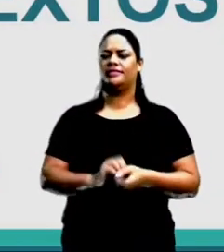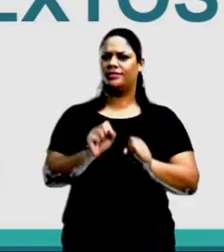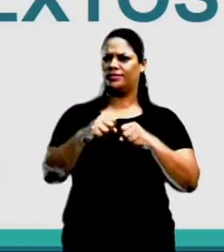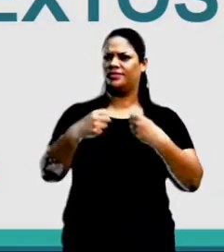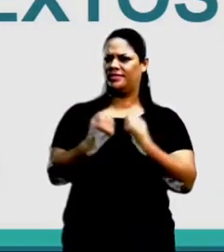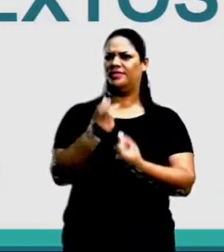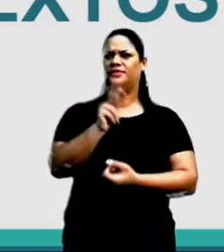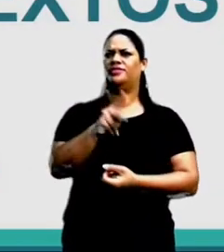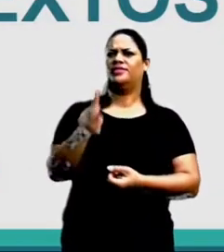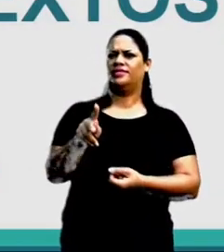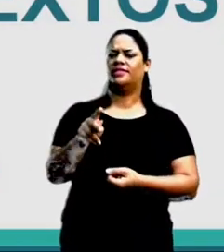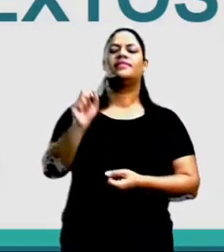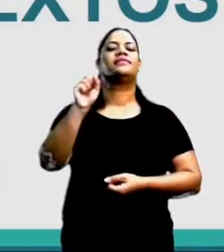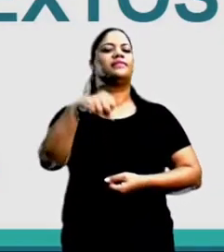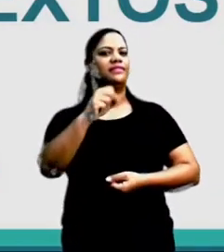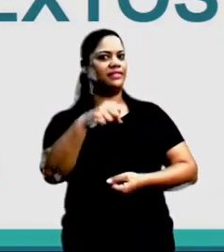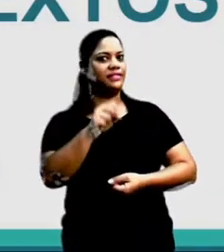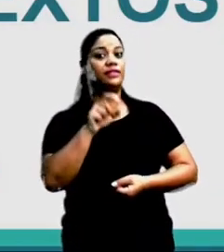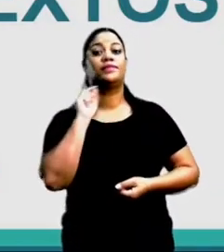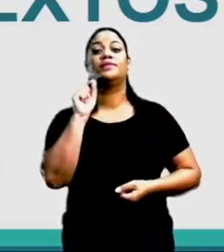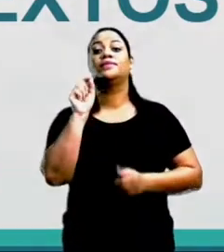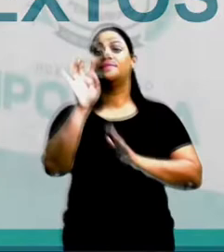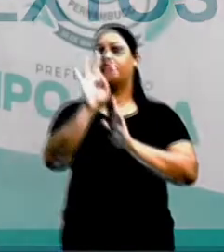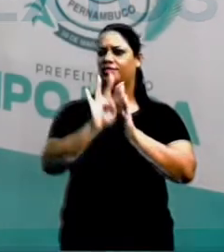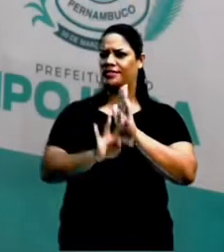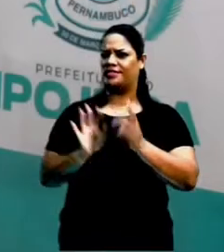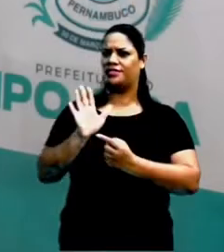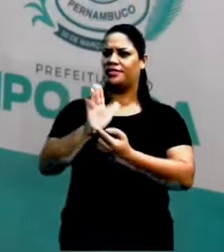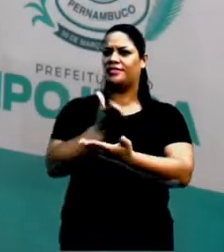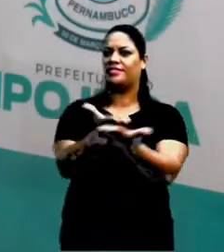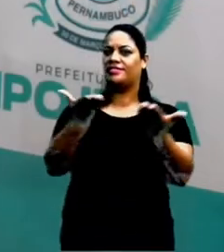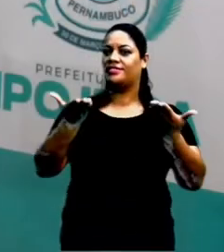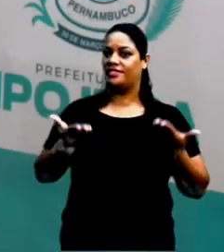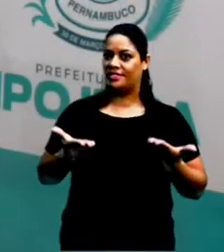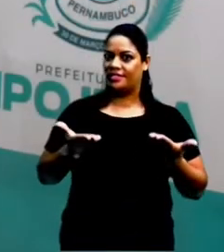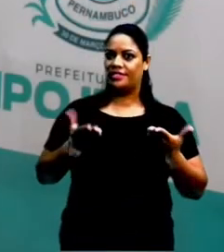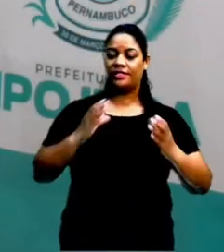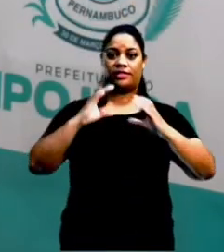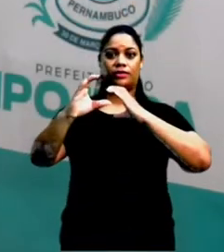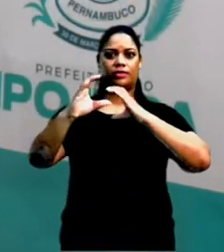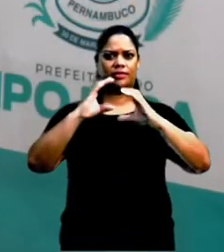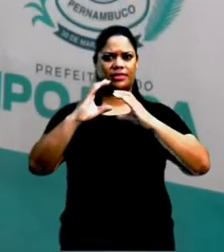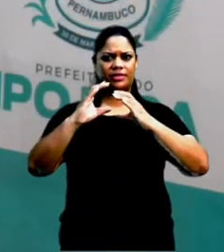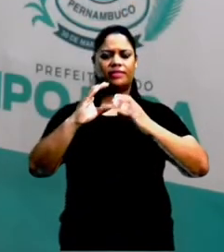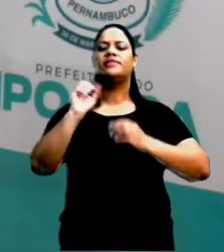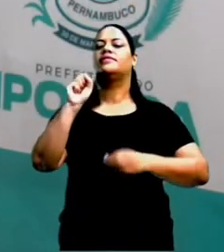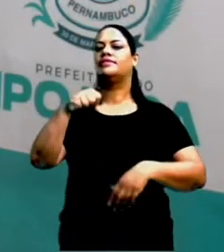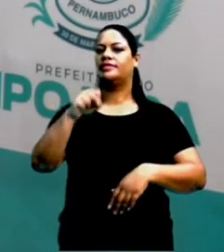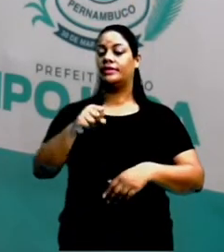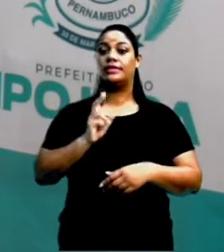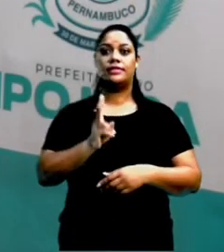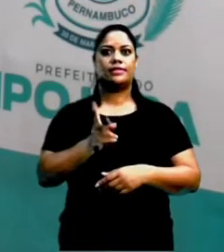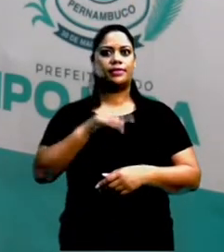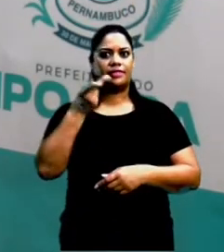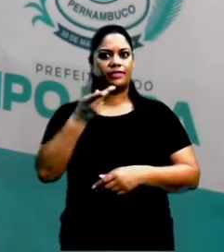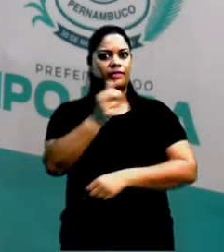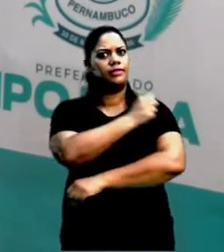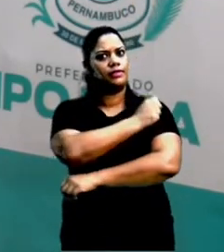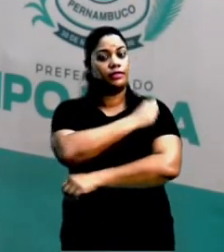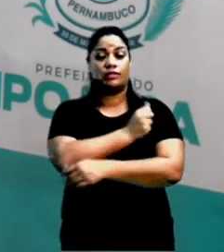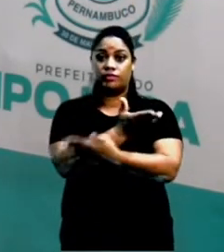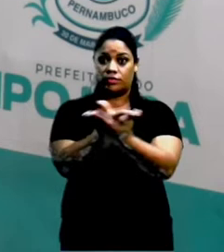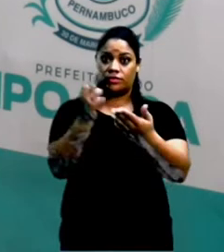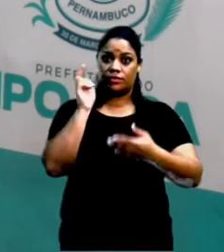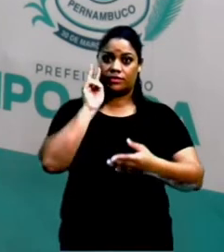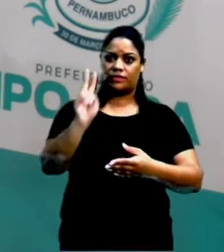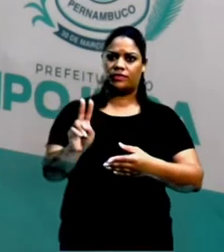Social, professora? Sim. O que é que o texto quer passar para você? Comunicativa é, eu sempre digo aos meus alunos, você